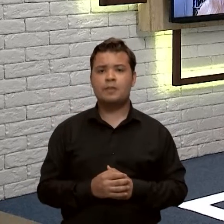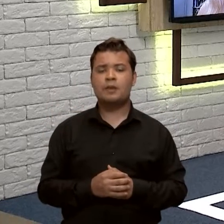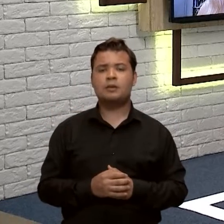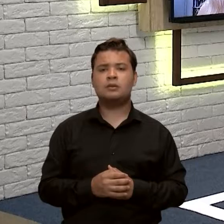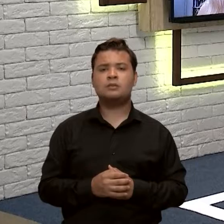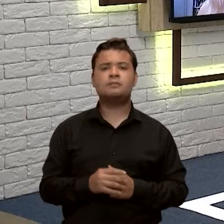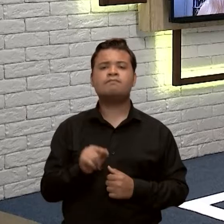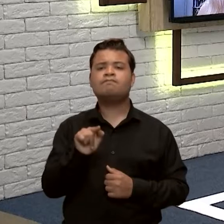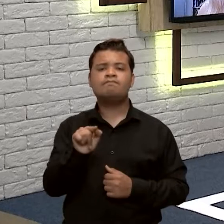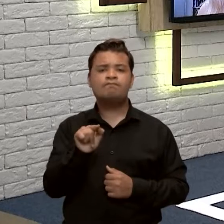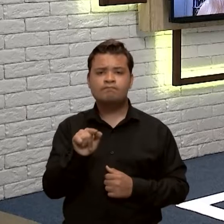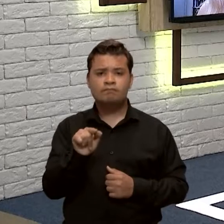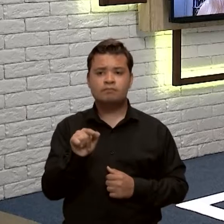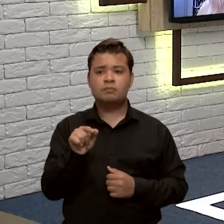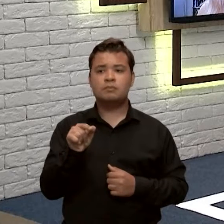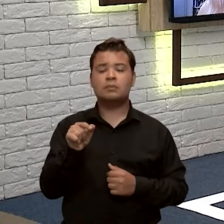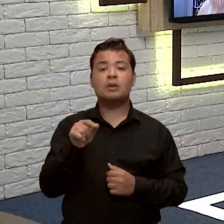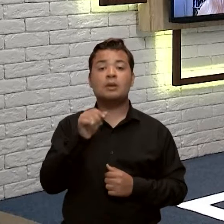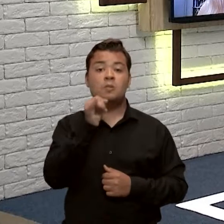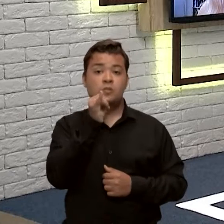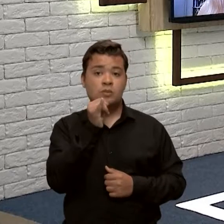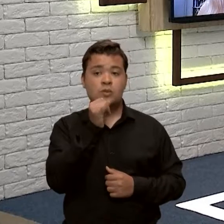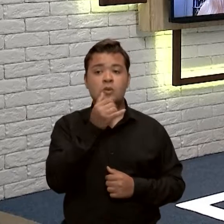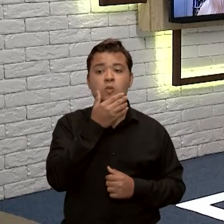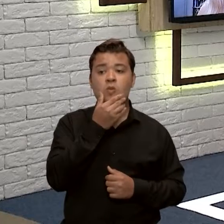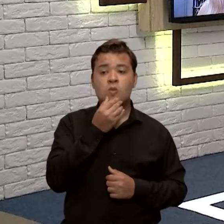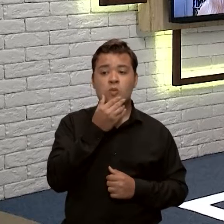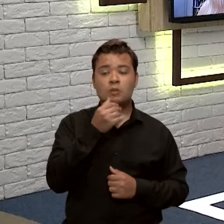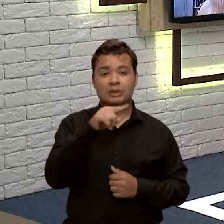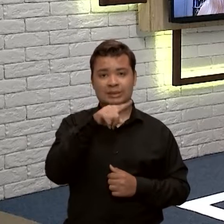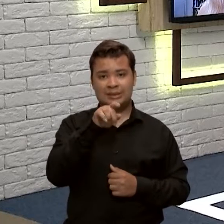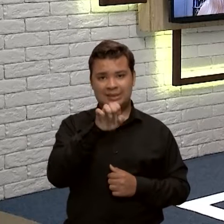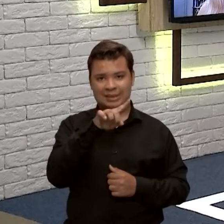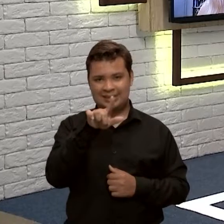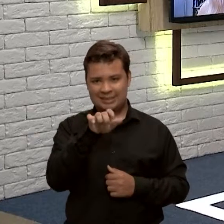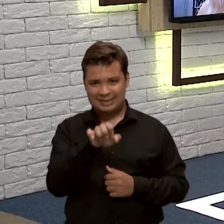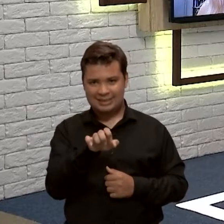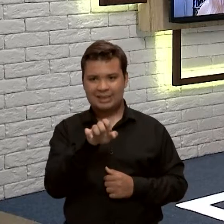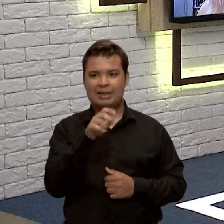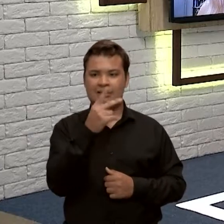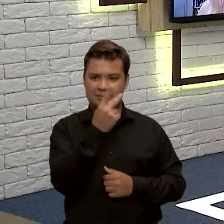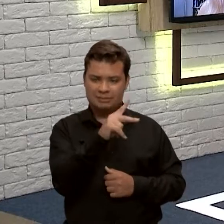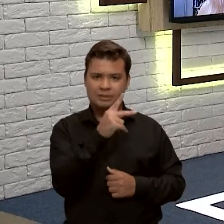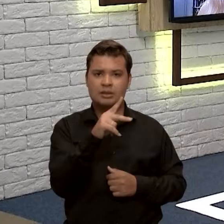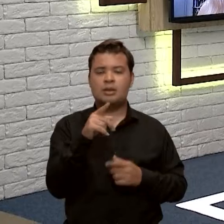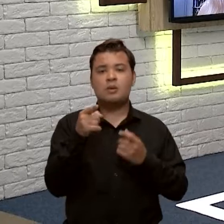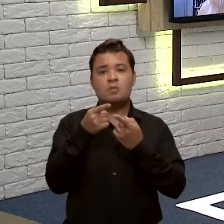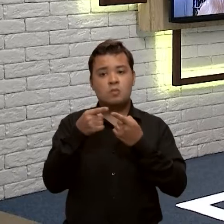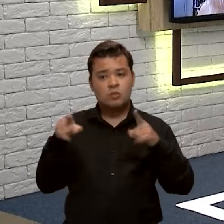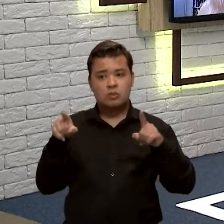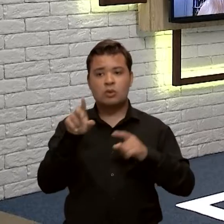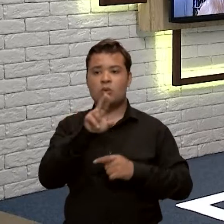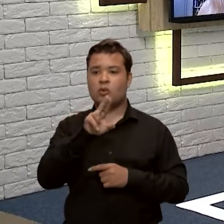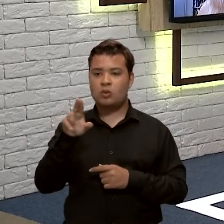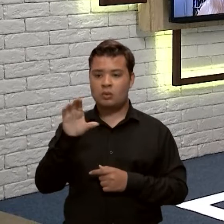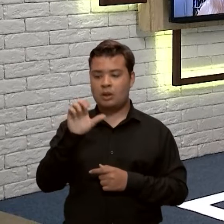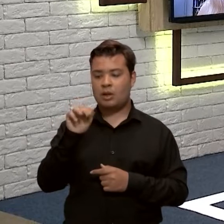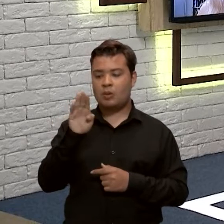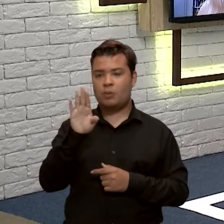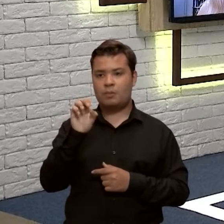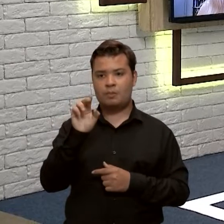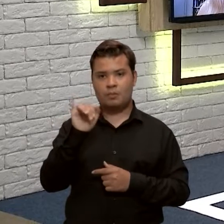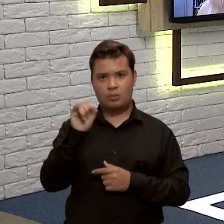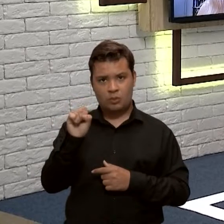uma música de Zezé de Camargo e Luciano, e o livro se chama Cowboys do Asfalto. Neste livro ele